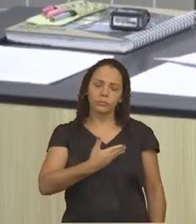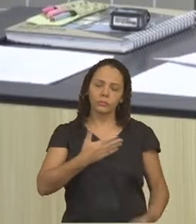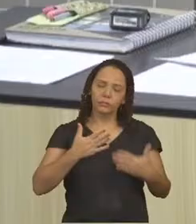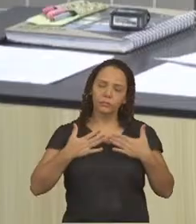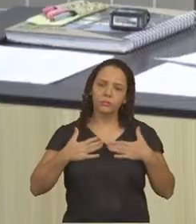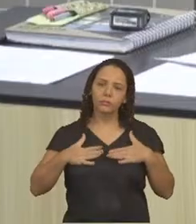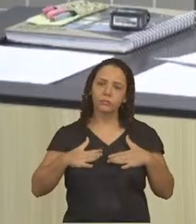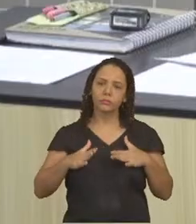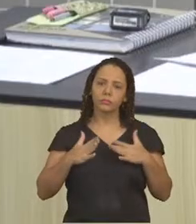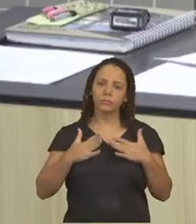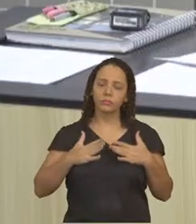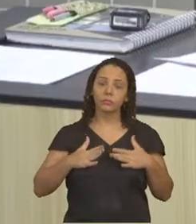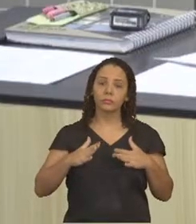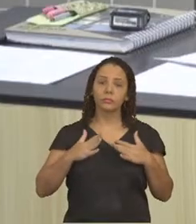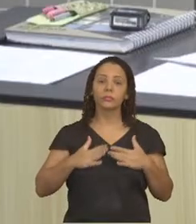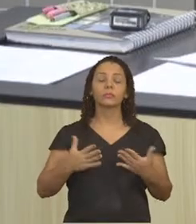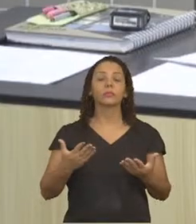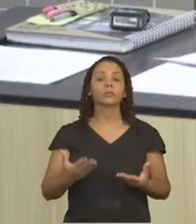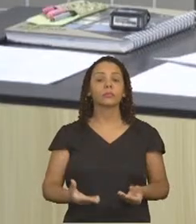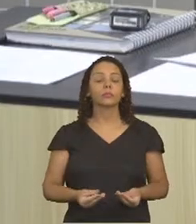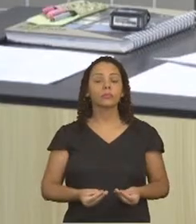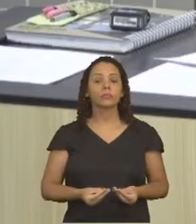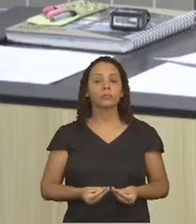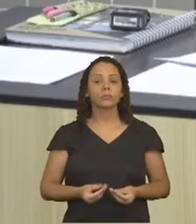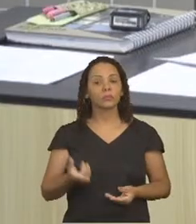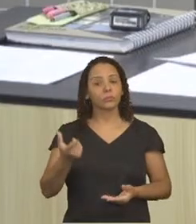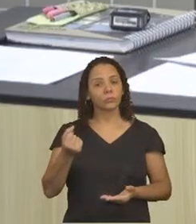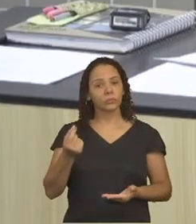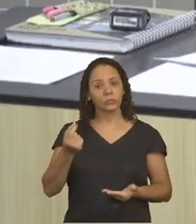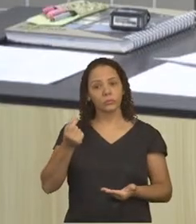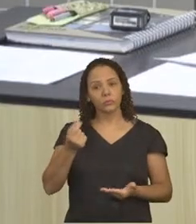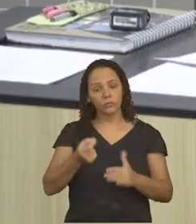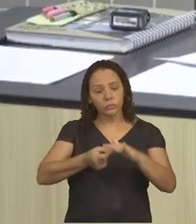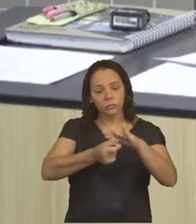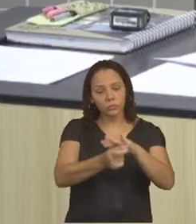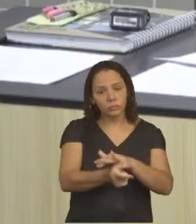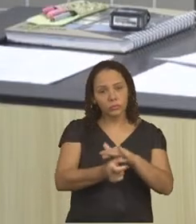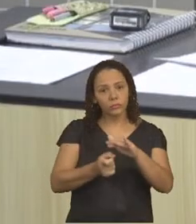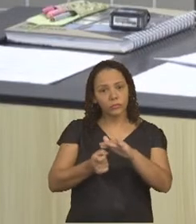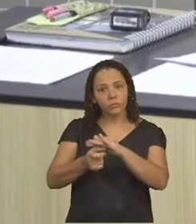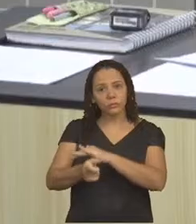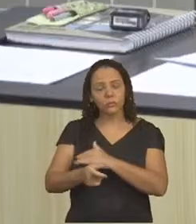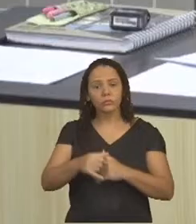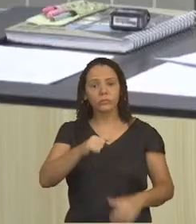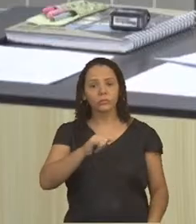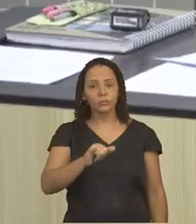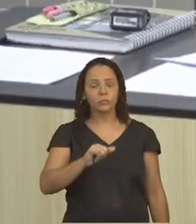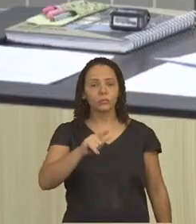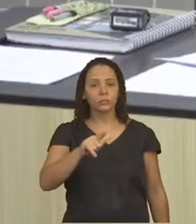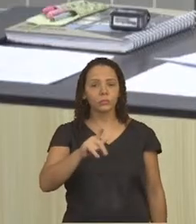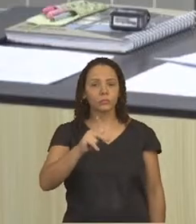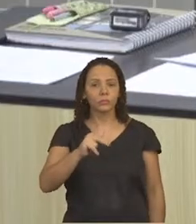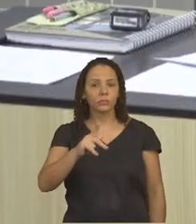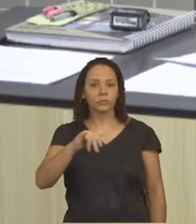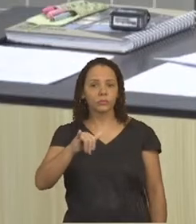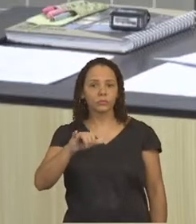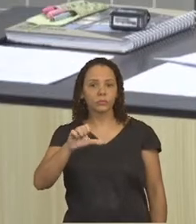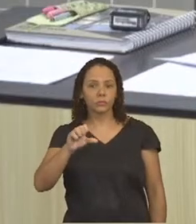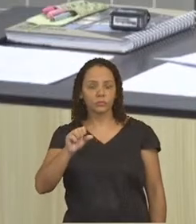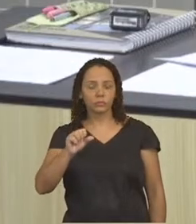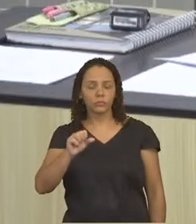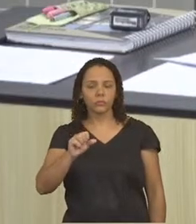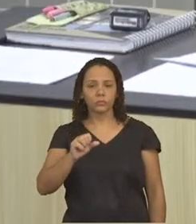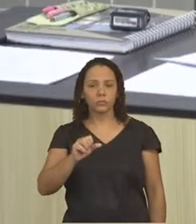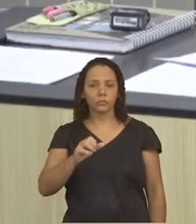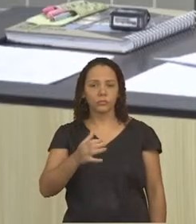tranquila os repasses para as ILPIs, que são as ILPIs,